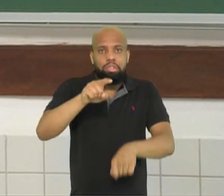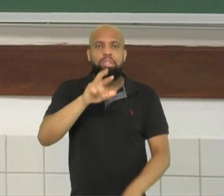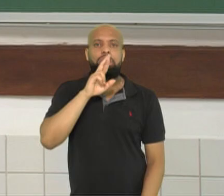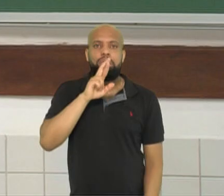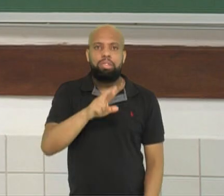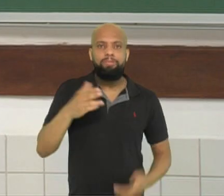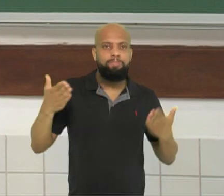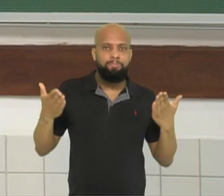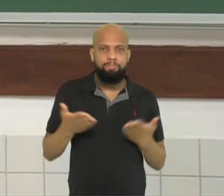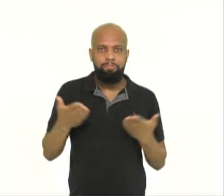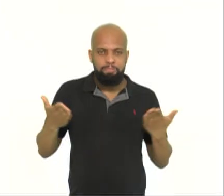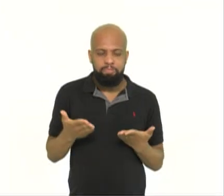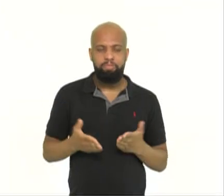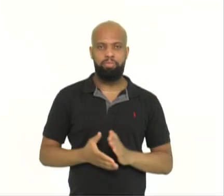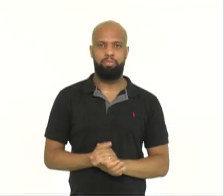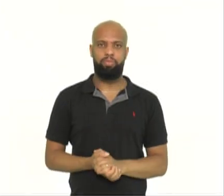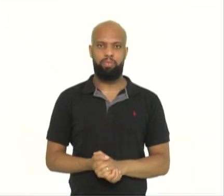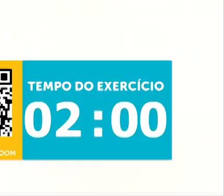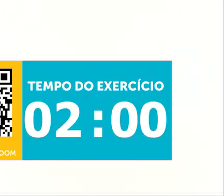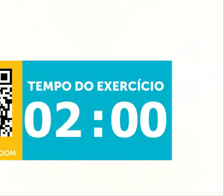resolverem, então, pessoal. Vai lá!